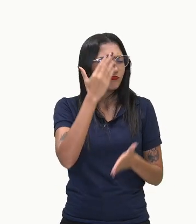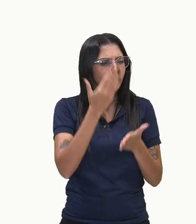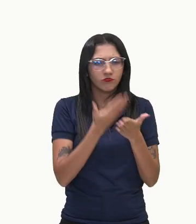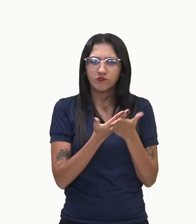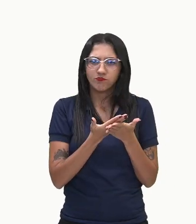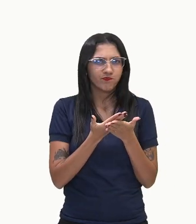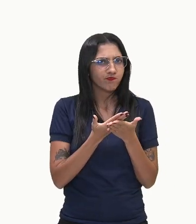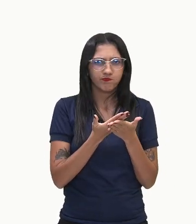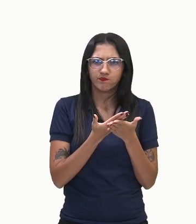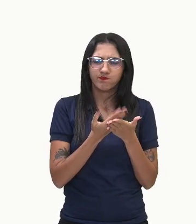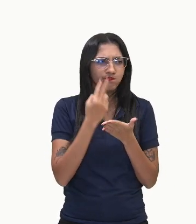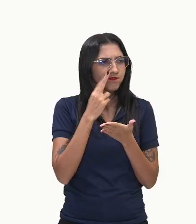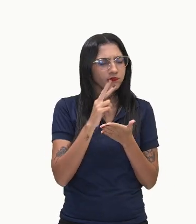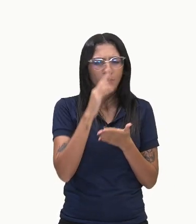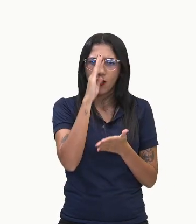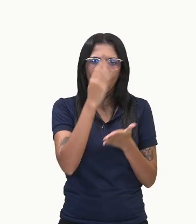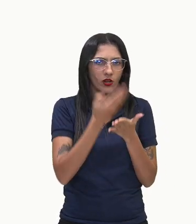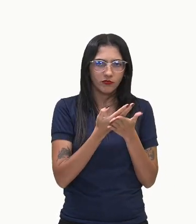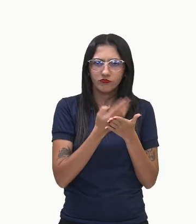no que os meus olhos viam.